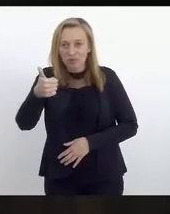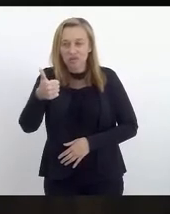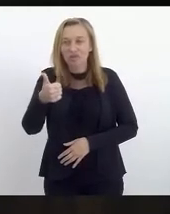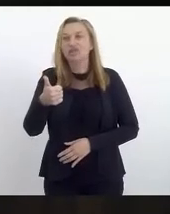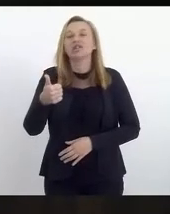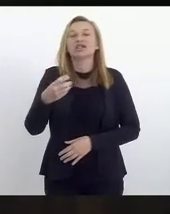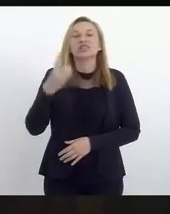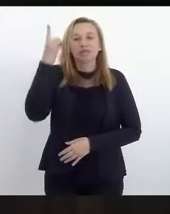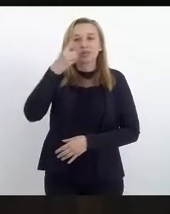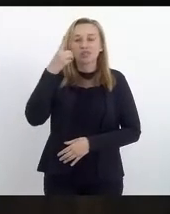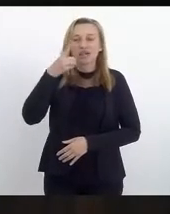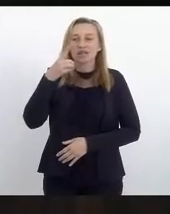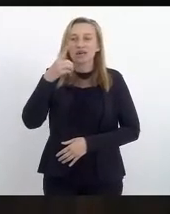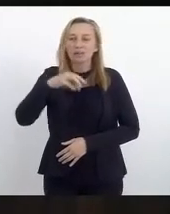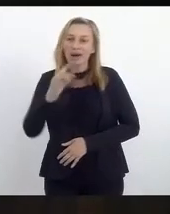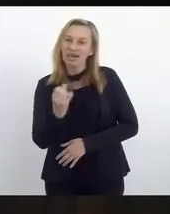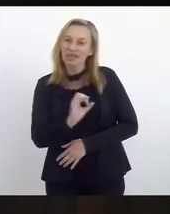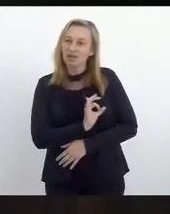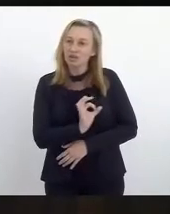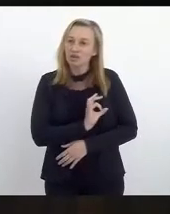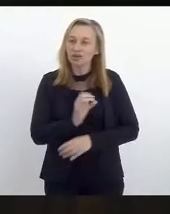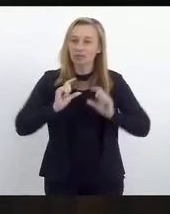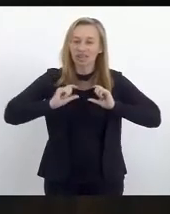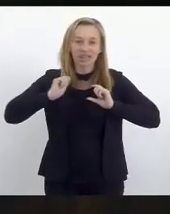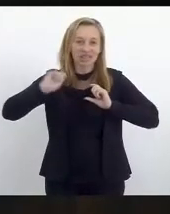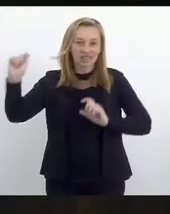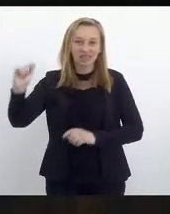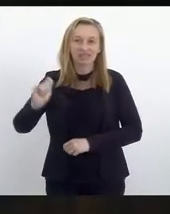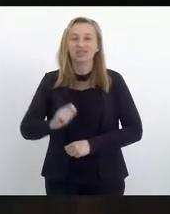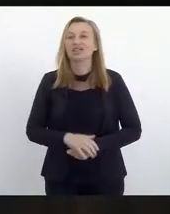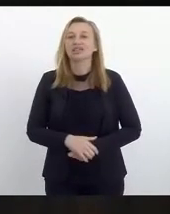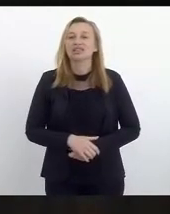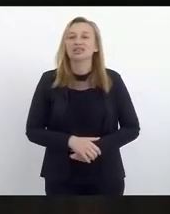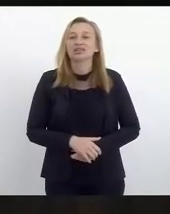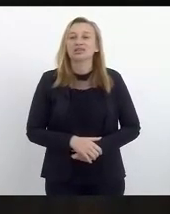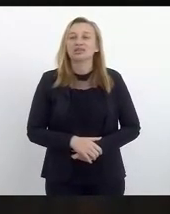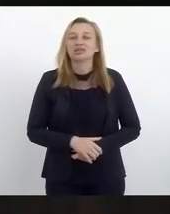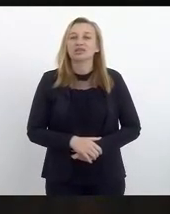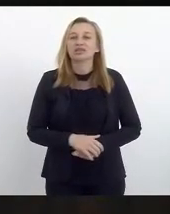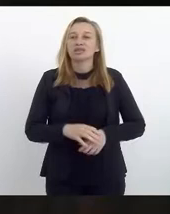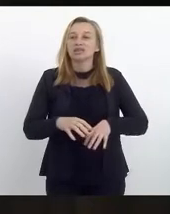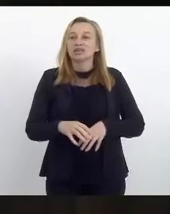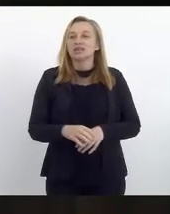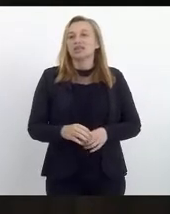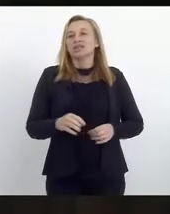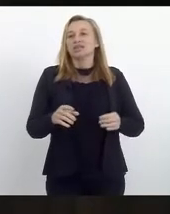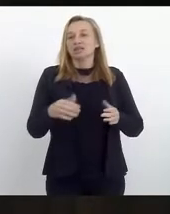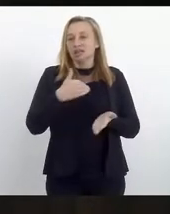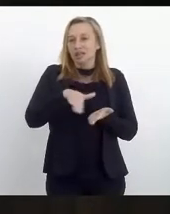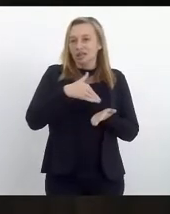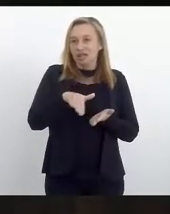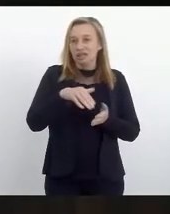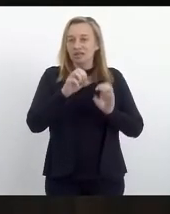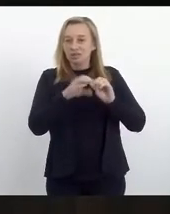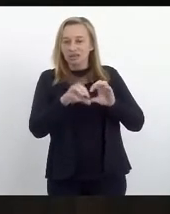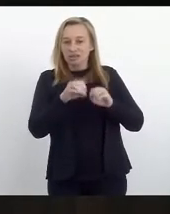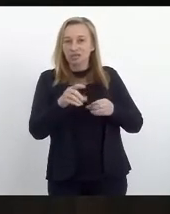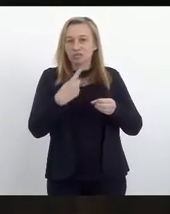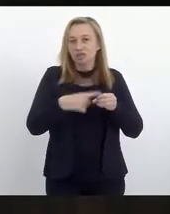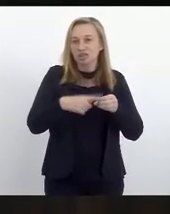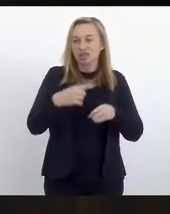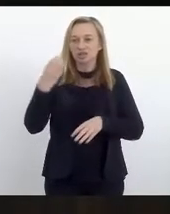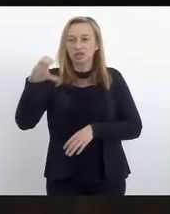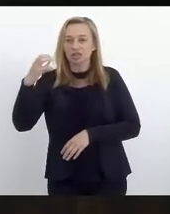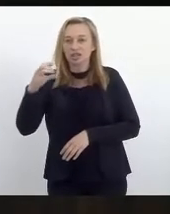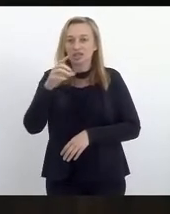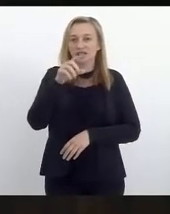de autoria da deputada Marta Rocha, que concede a medalha Tiradentes e o respectivo diploma ao secretário de Educação do município de Niterói,